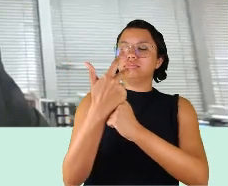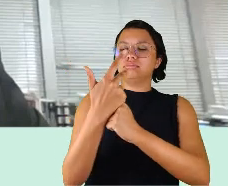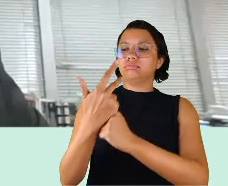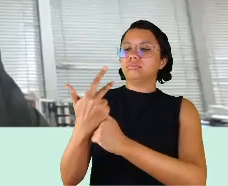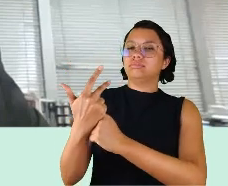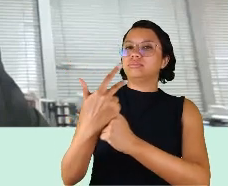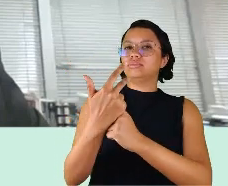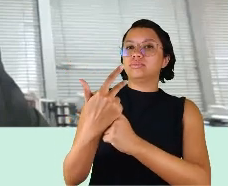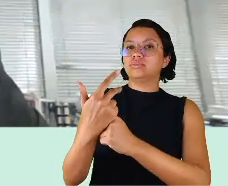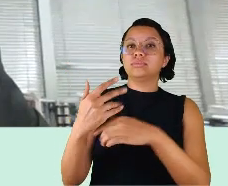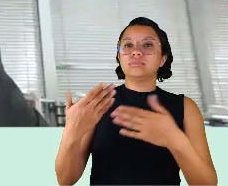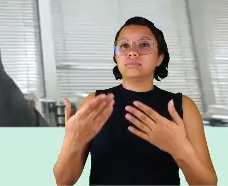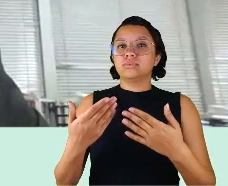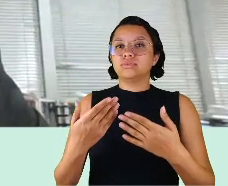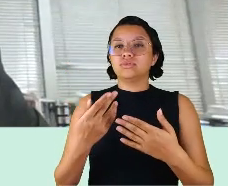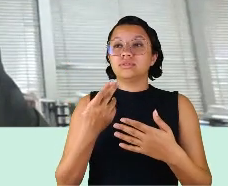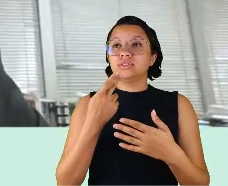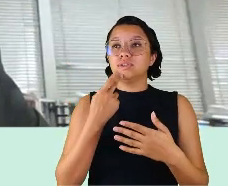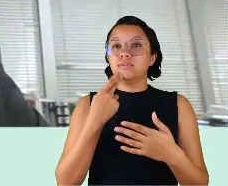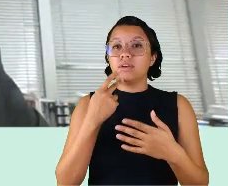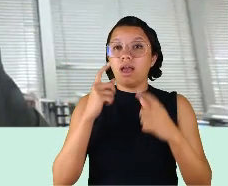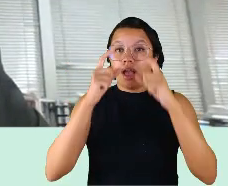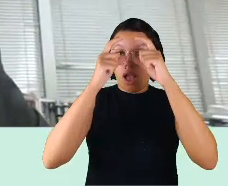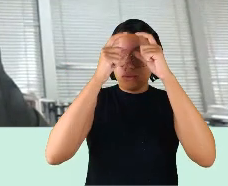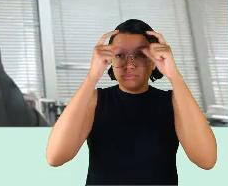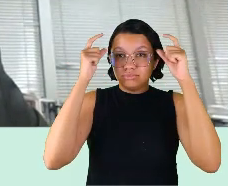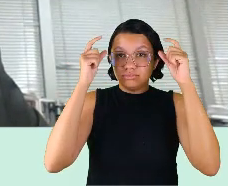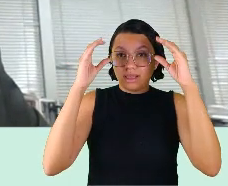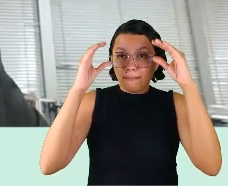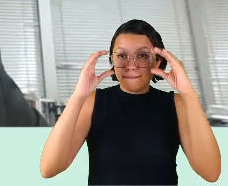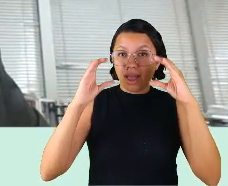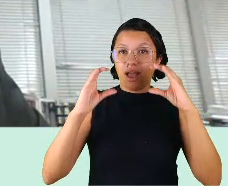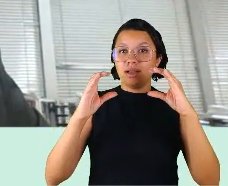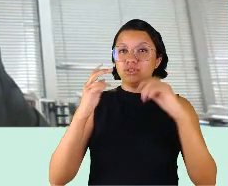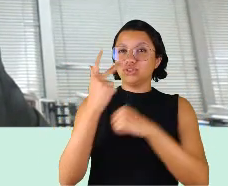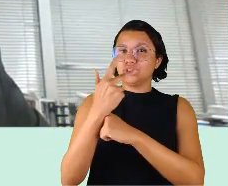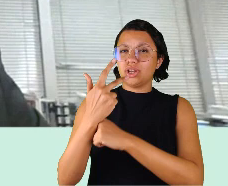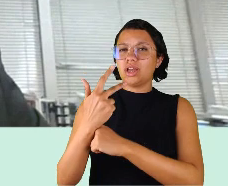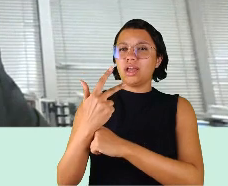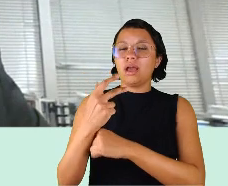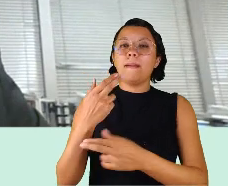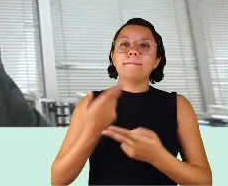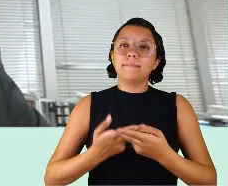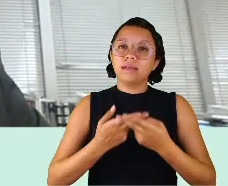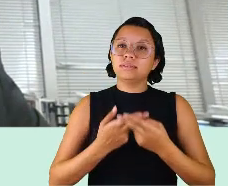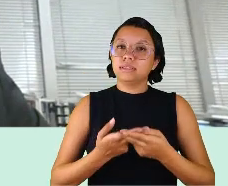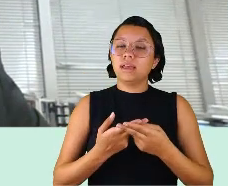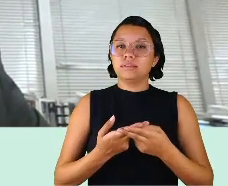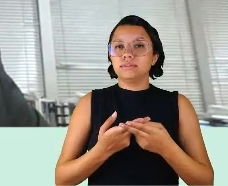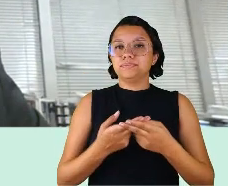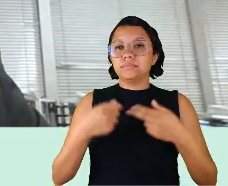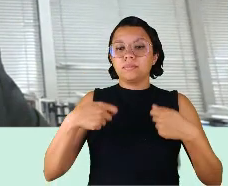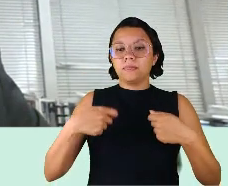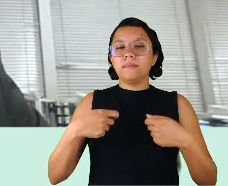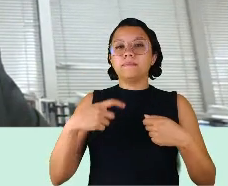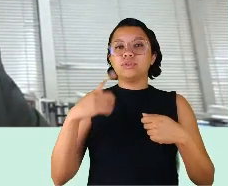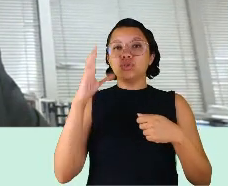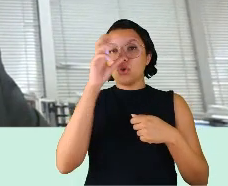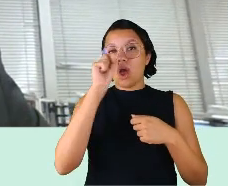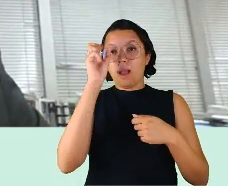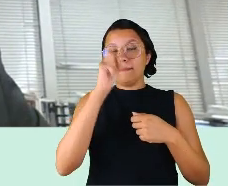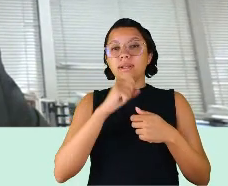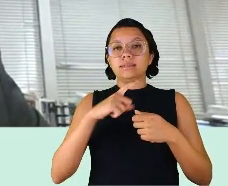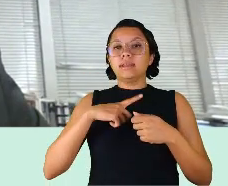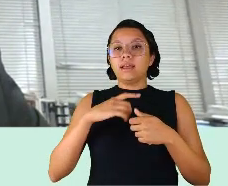assim, e aí, né, Renata, você vê a testa, ela baixa mais um pouquinho a câmera, aquela paciência que a gente precisou